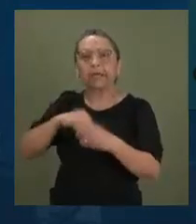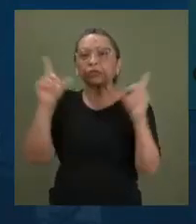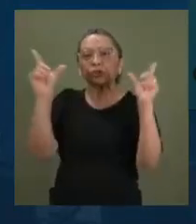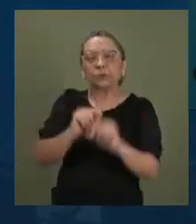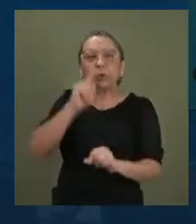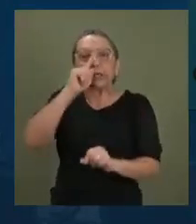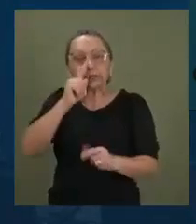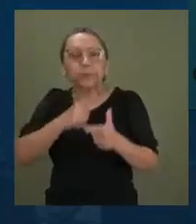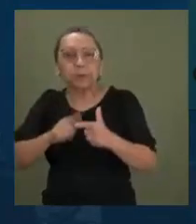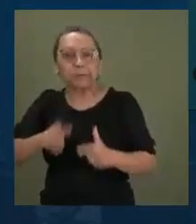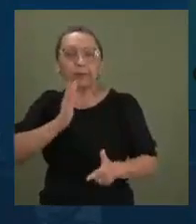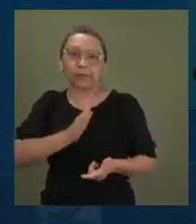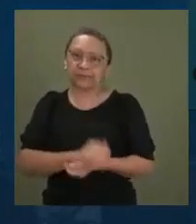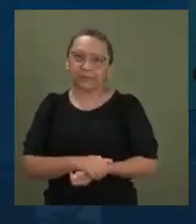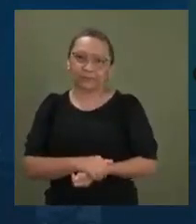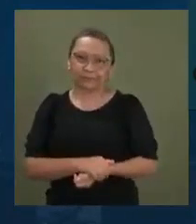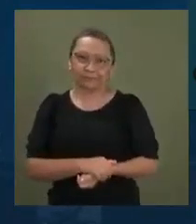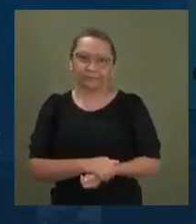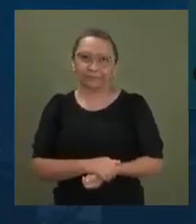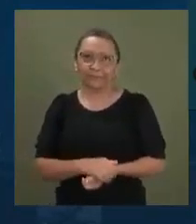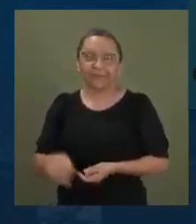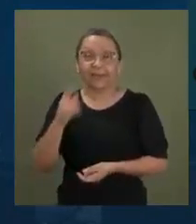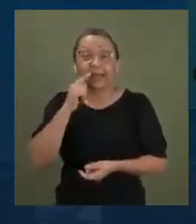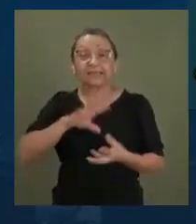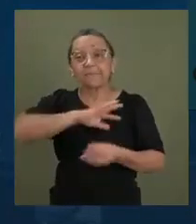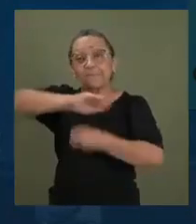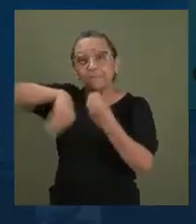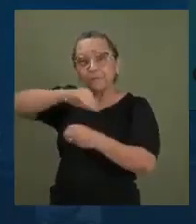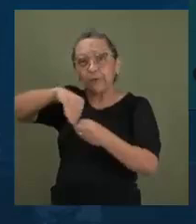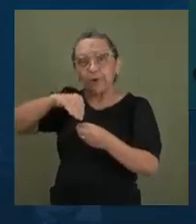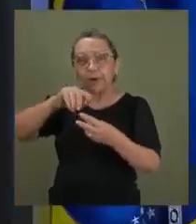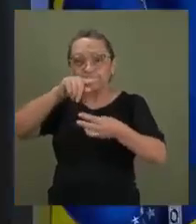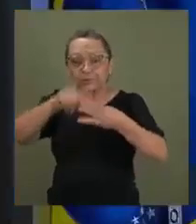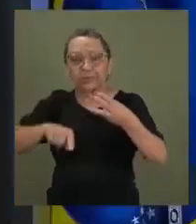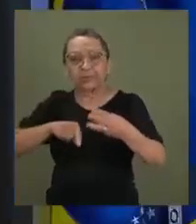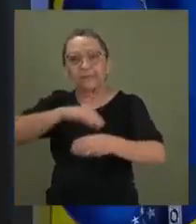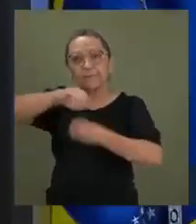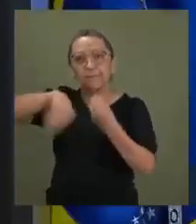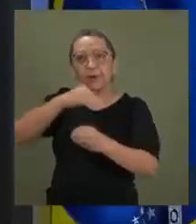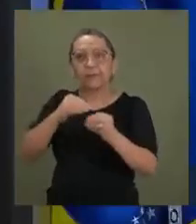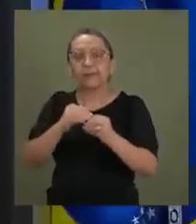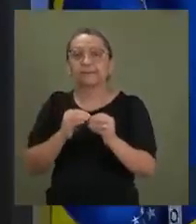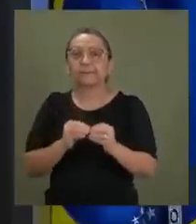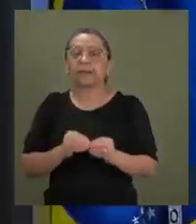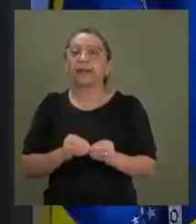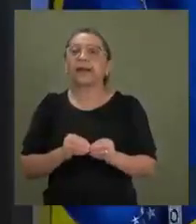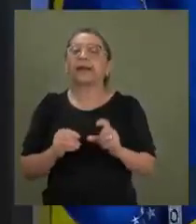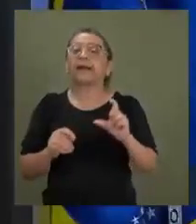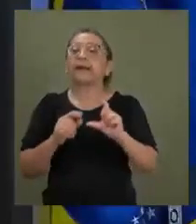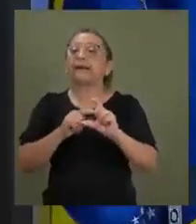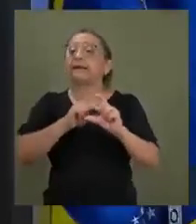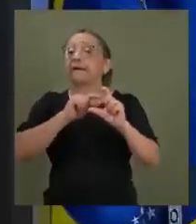de miocardites e pericardites. Essa formulação, a bula da Pfizer mudou 23